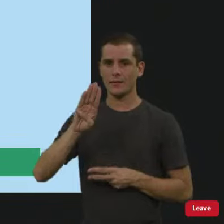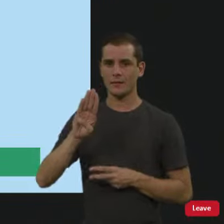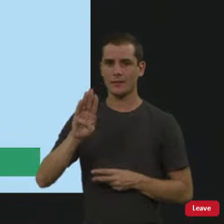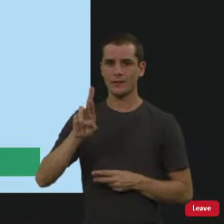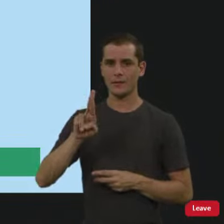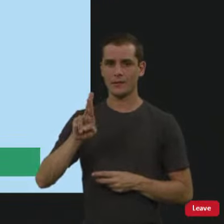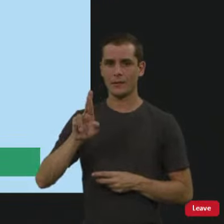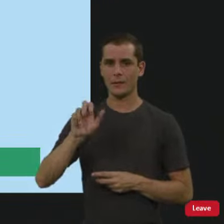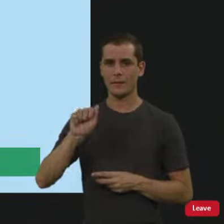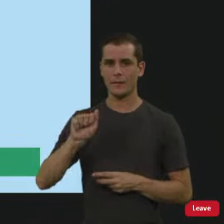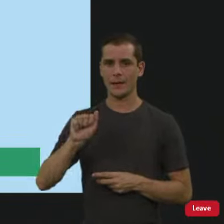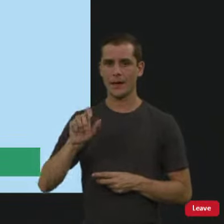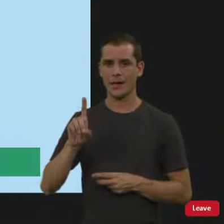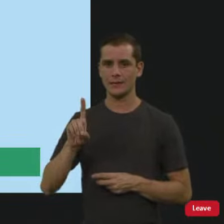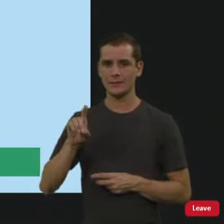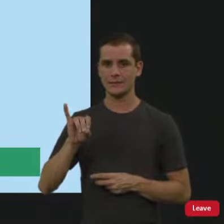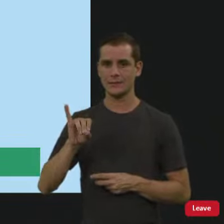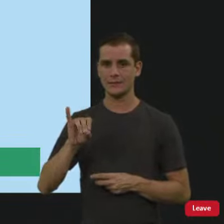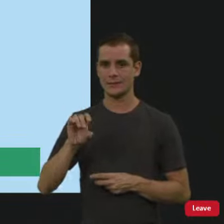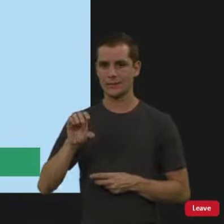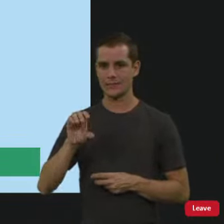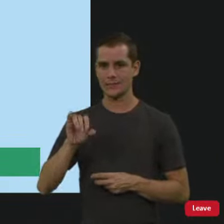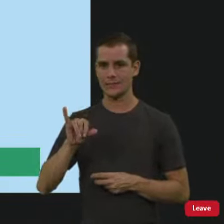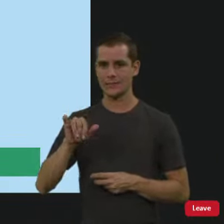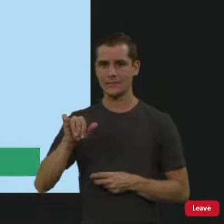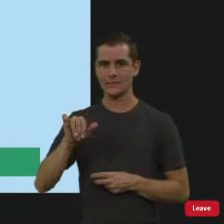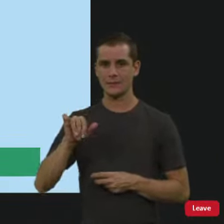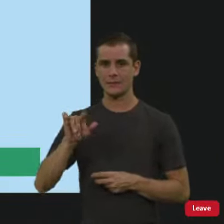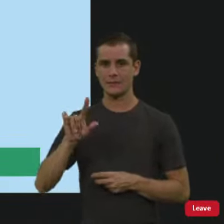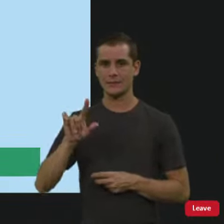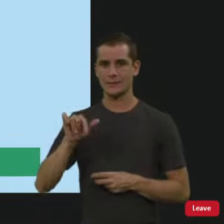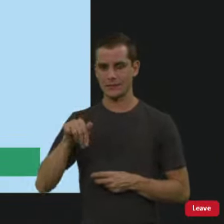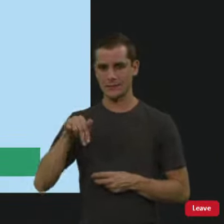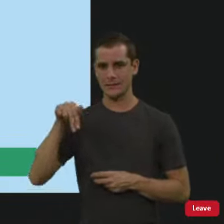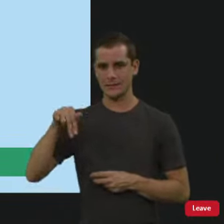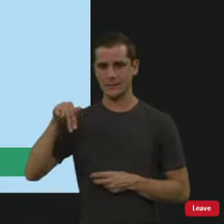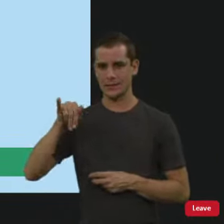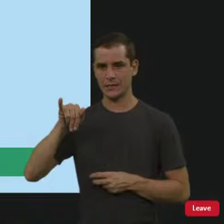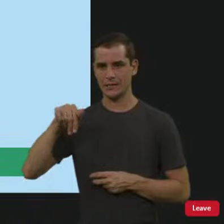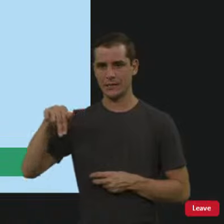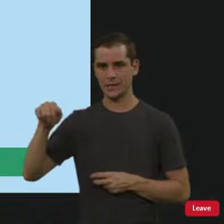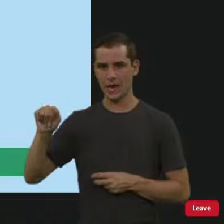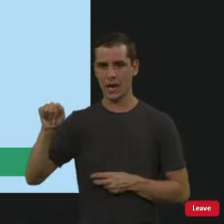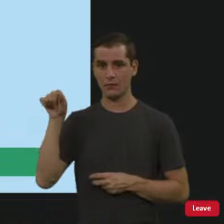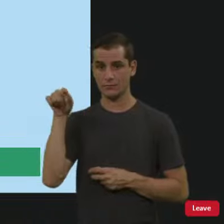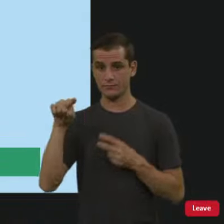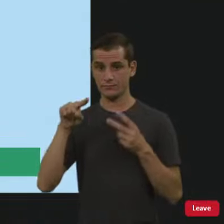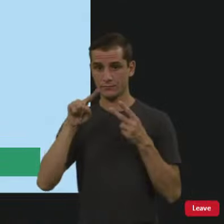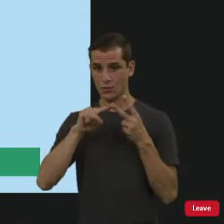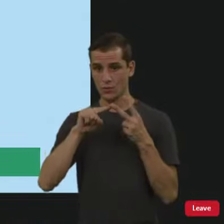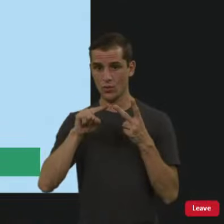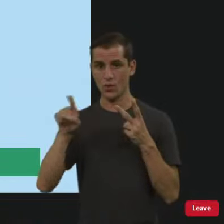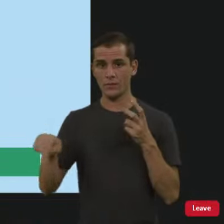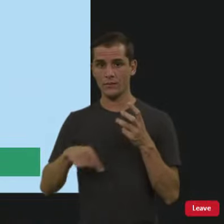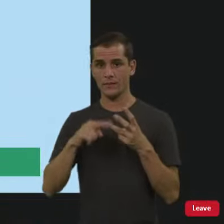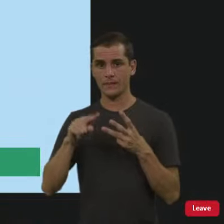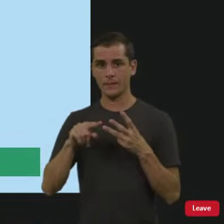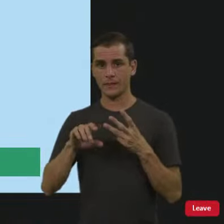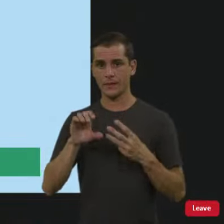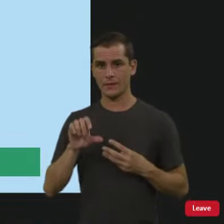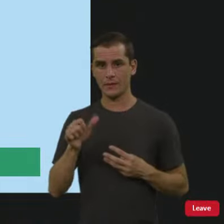edema, e o inibidor de C1 esterase, que é a proteína que está deficiente, que está em falta, que está alterada no paciente